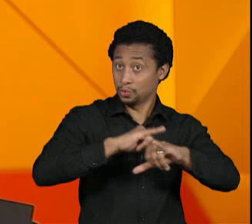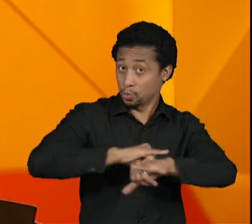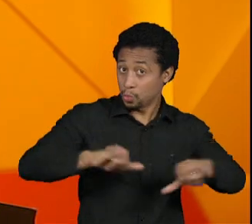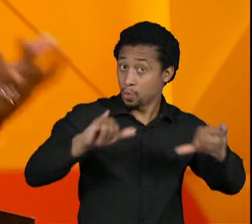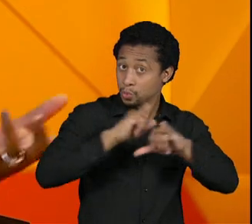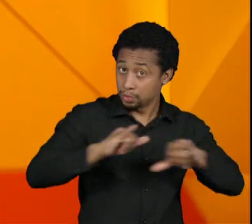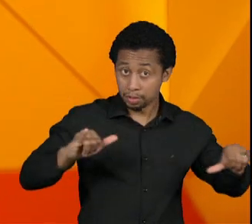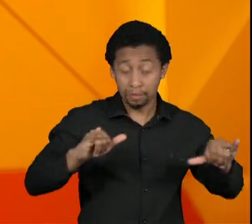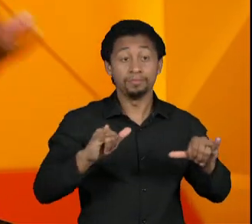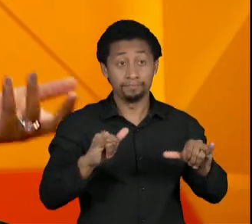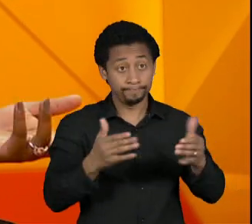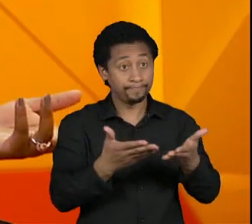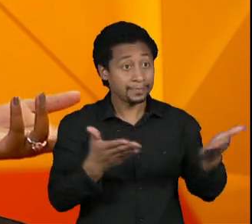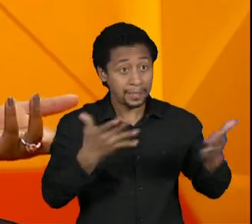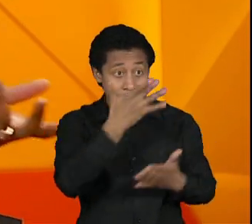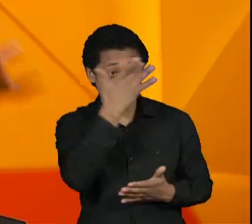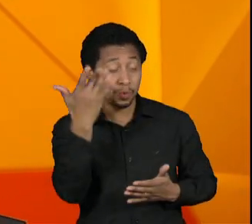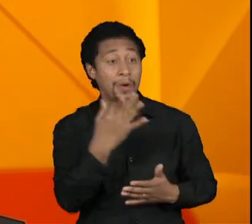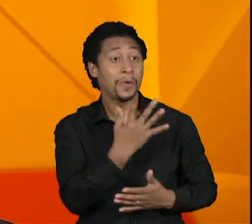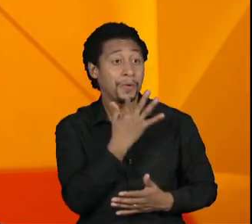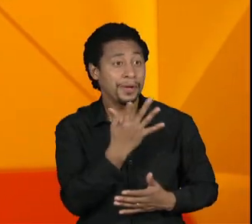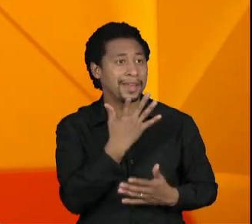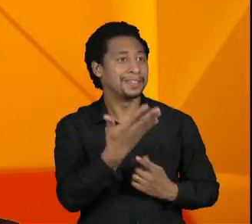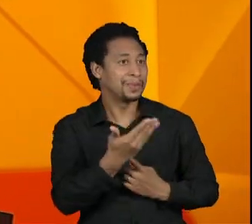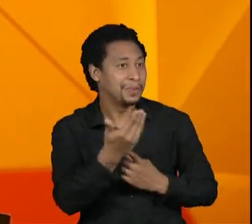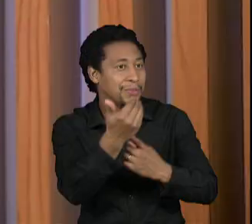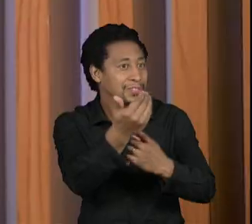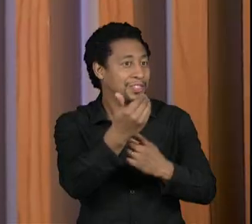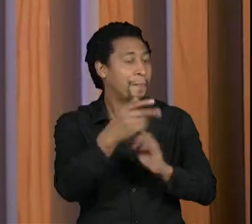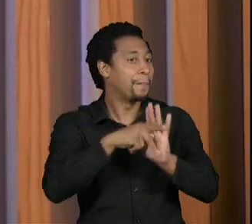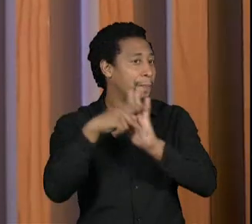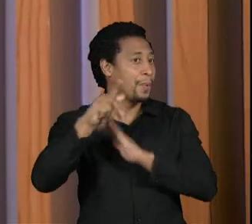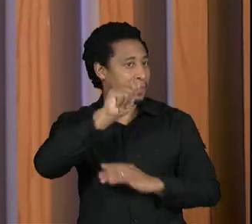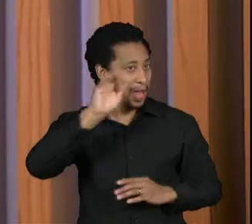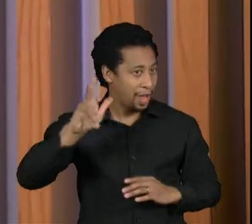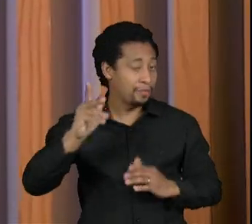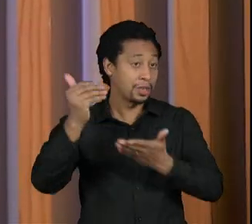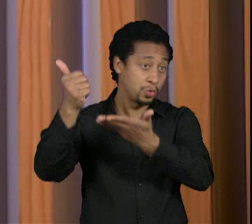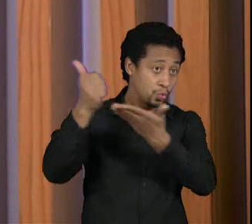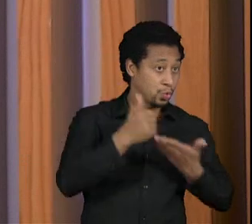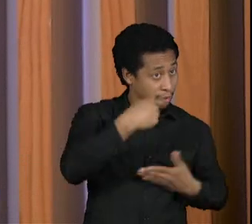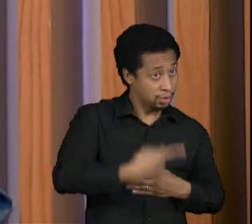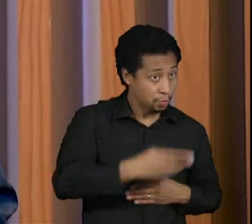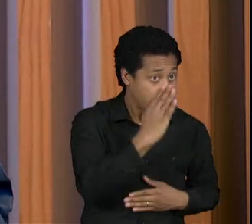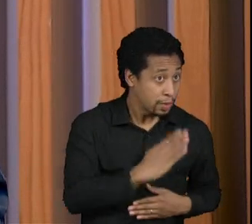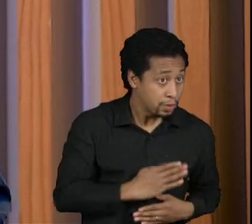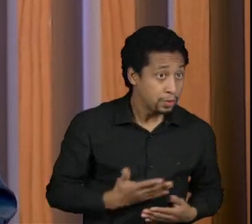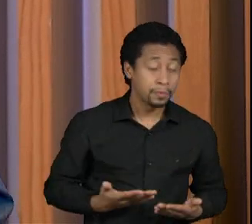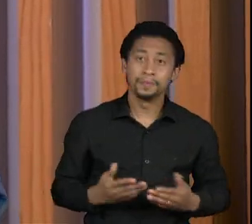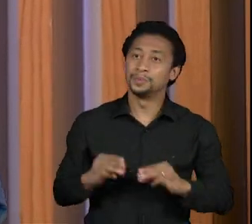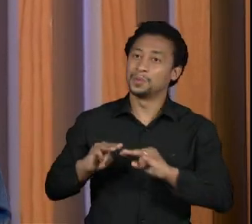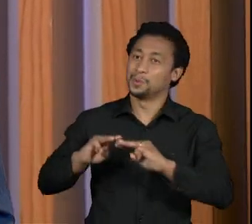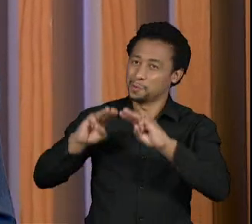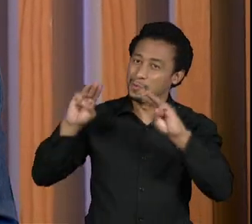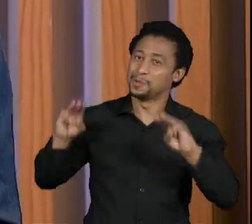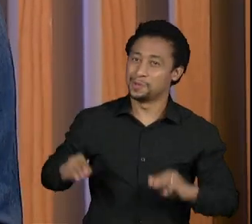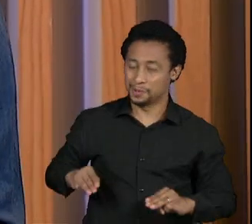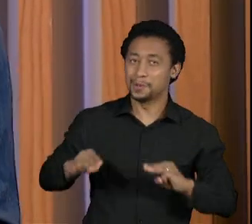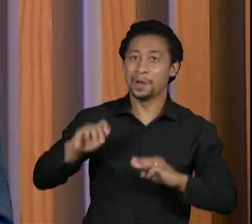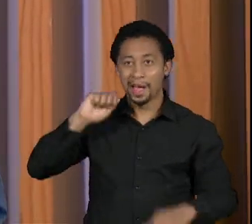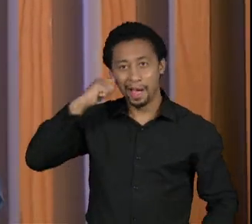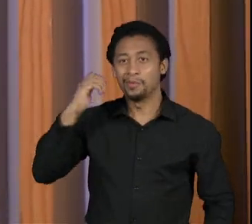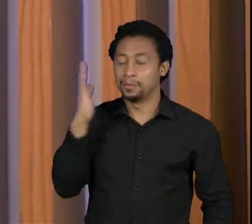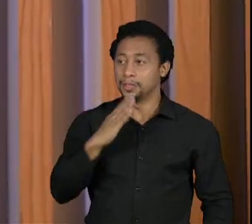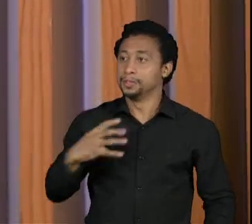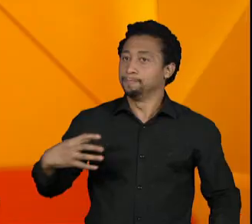partir de todo o conhecimento e da tecnologia africana que veio aqui para o Brasil? O Museu Afro-Brasil, mesmo chocando, eu compreendo